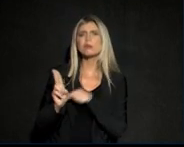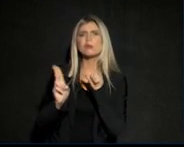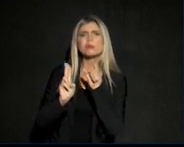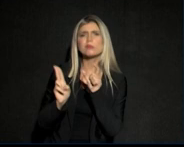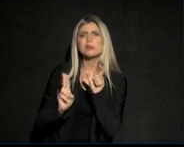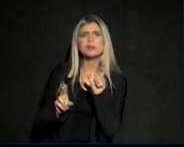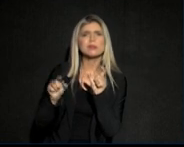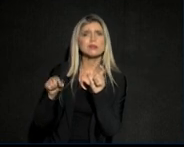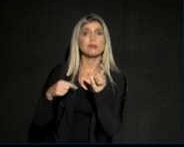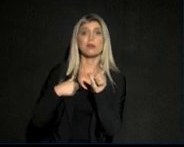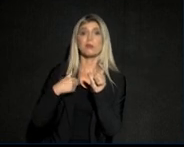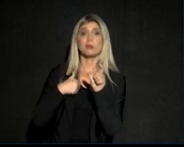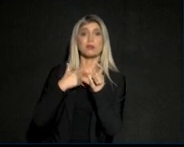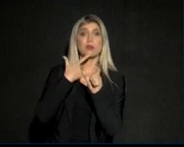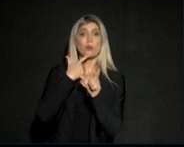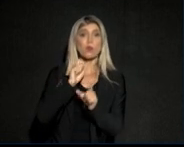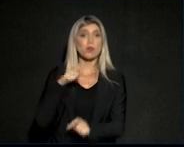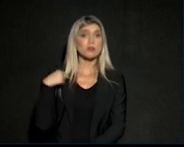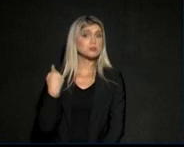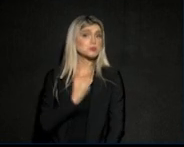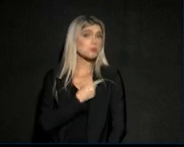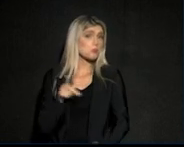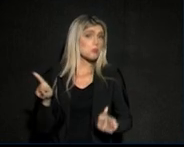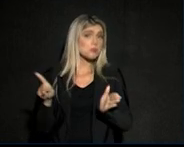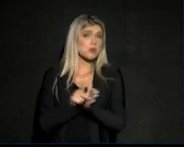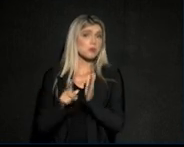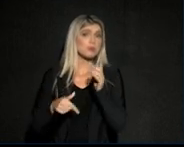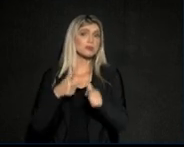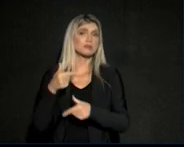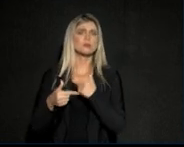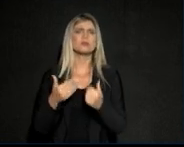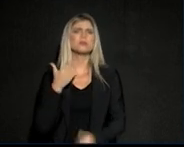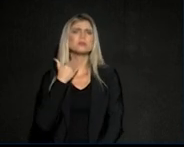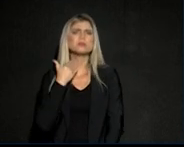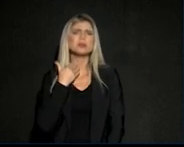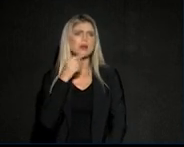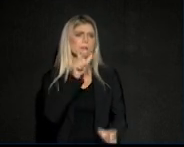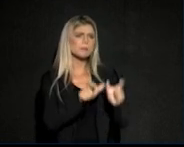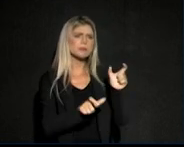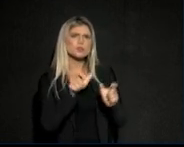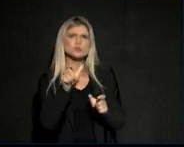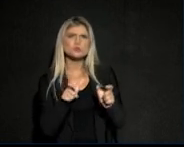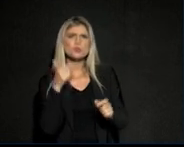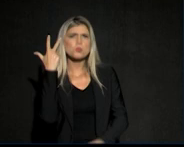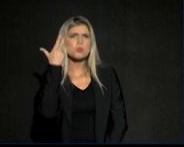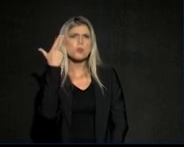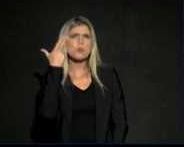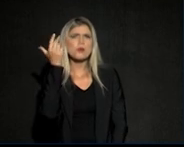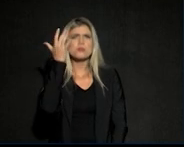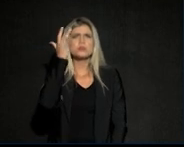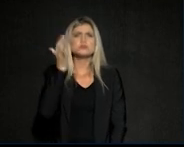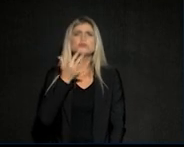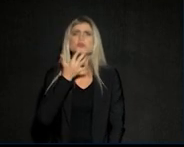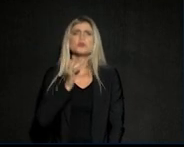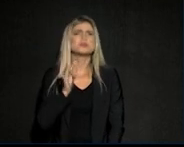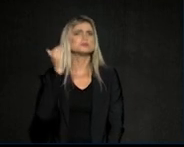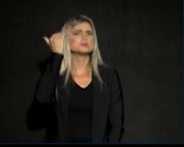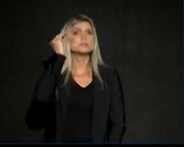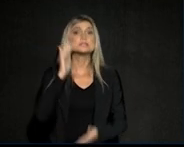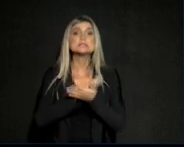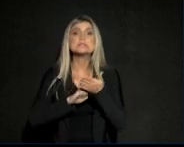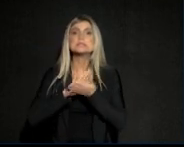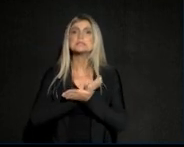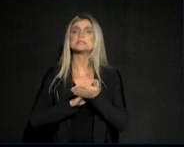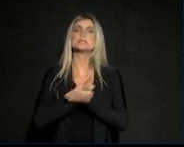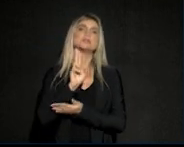é linguagem para gente aqui e o brasileiro real não sabe nem o que tá acontecendo nem Brasília nem aqui nesse evento e nem em São Paulo